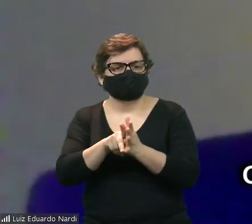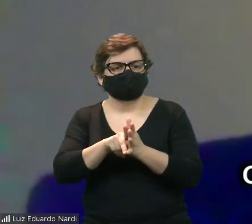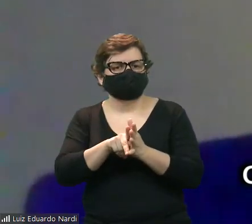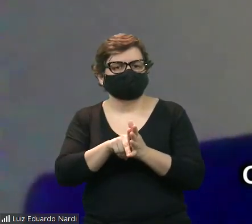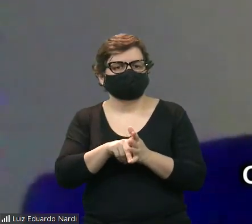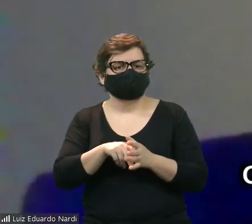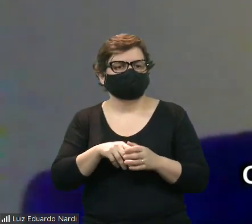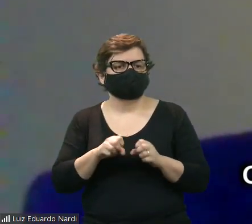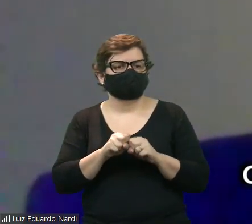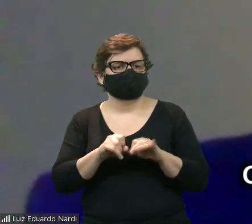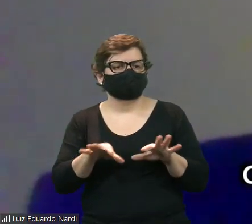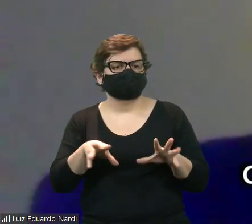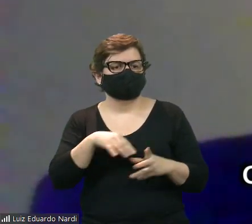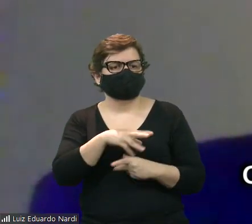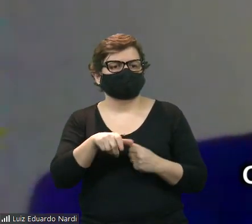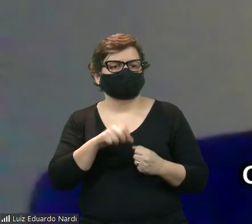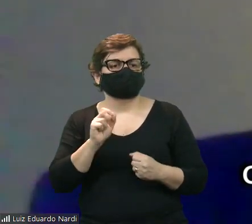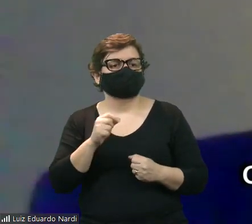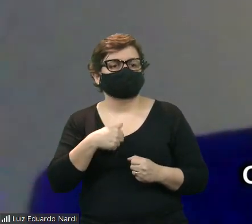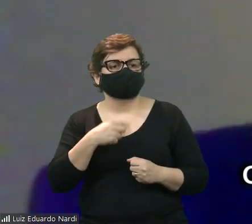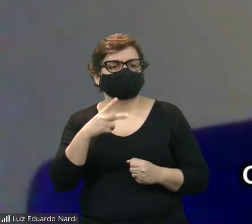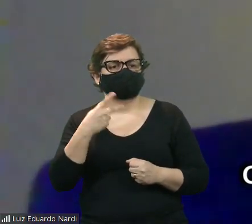falando? Eu estou falando